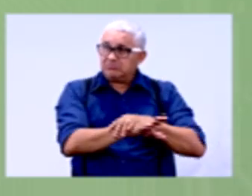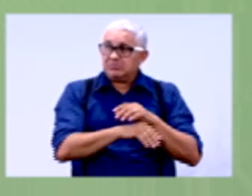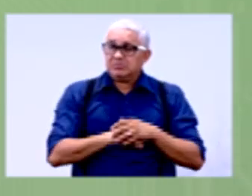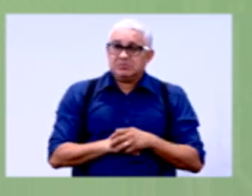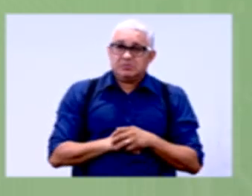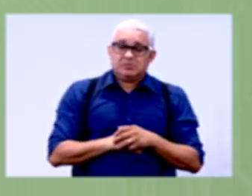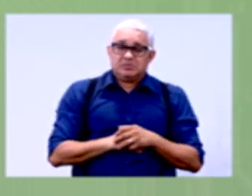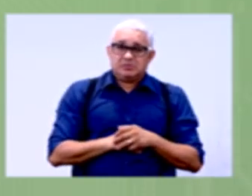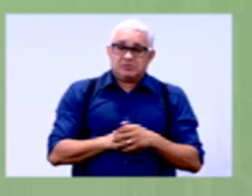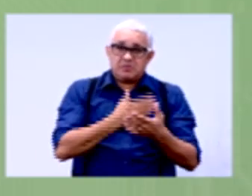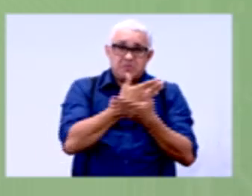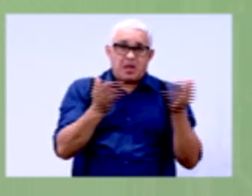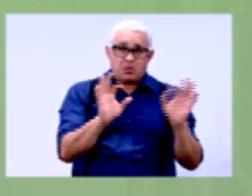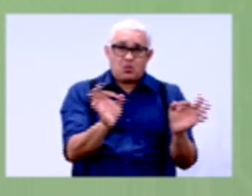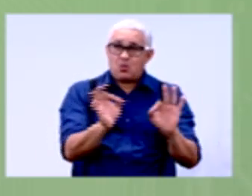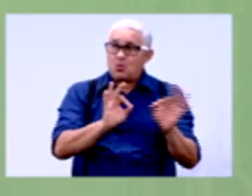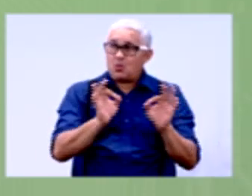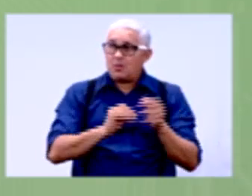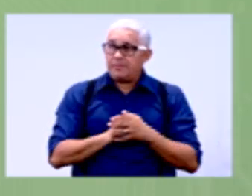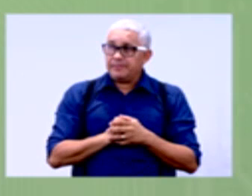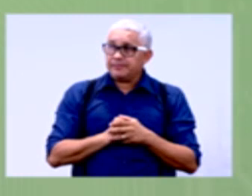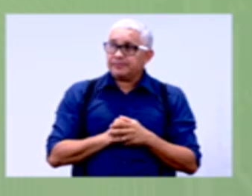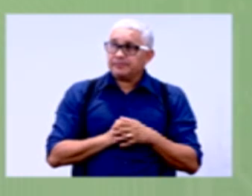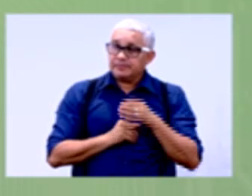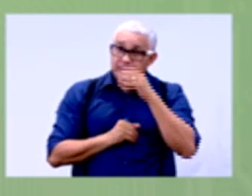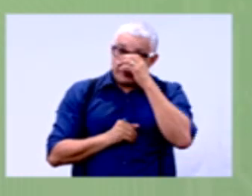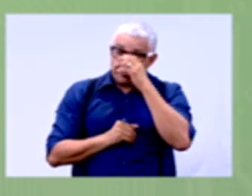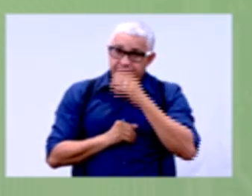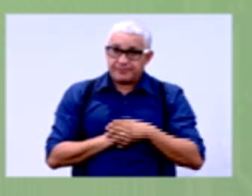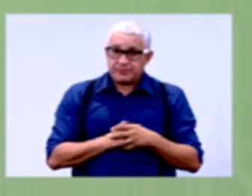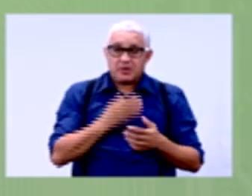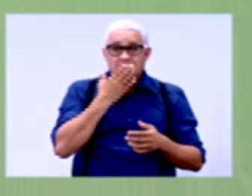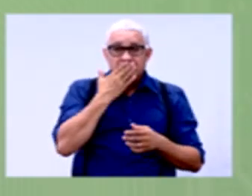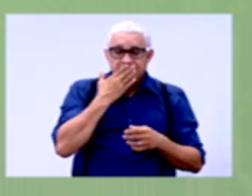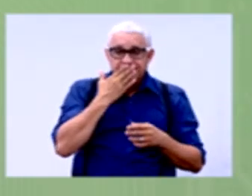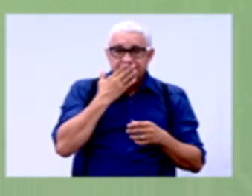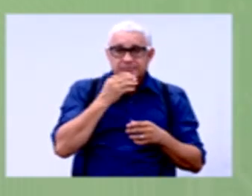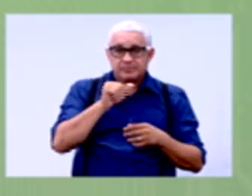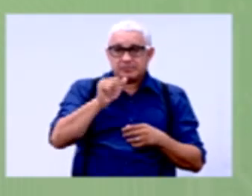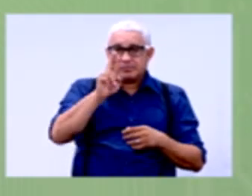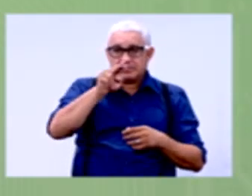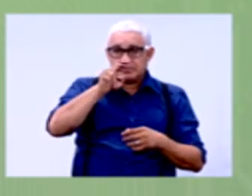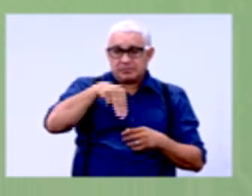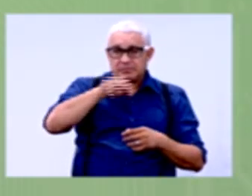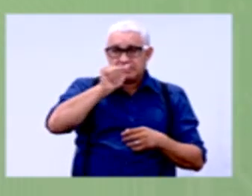será perdida, certo? Esse